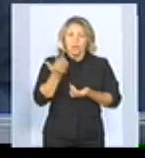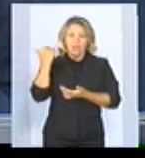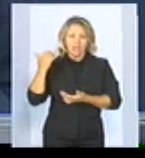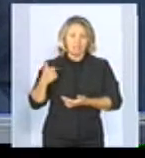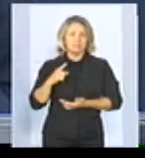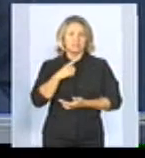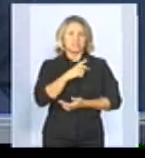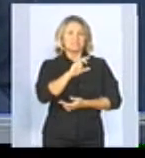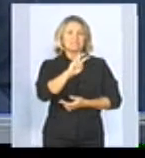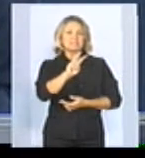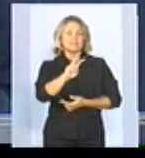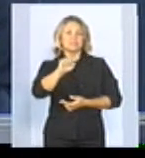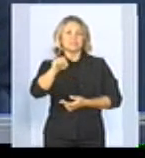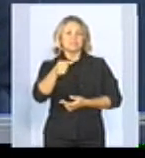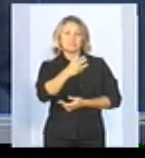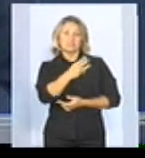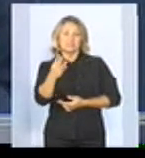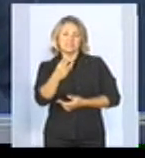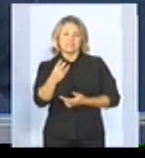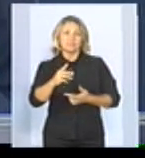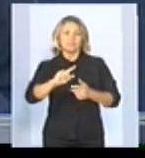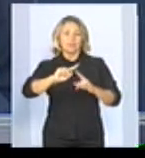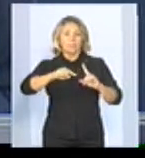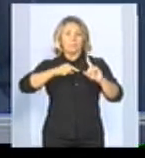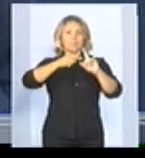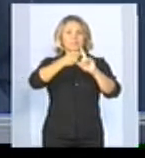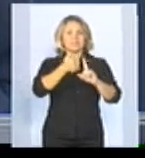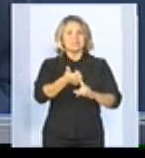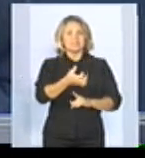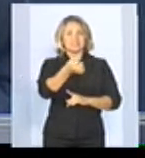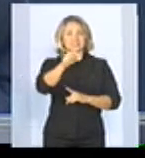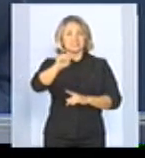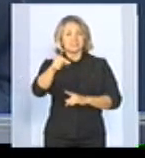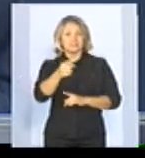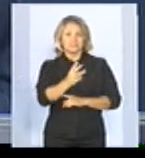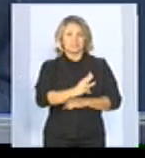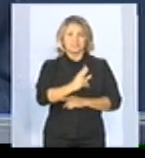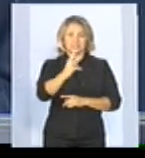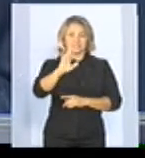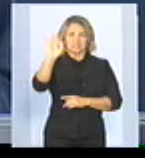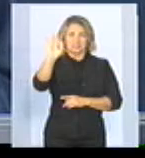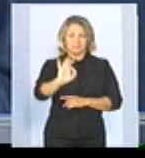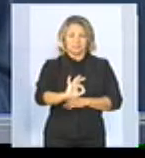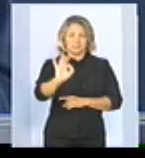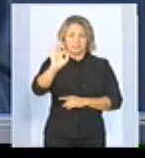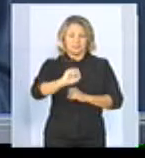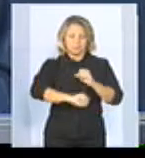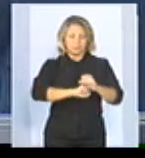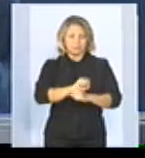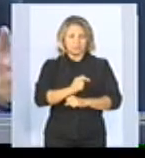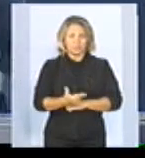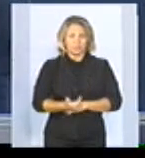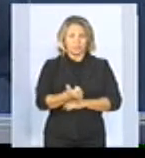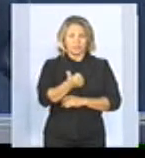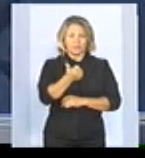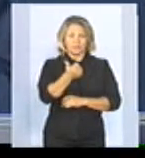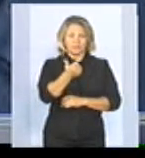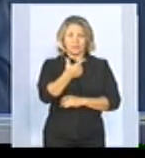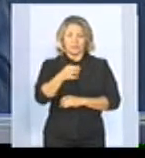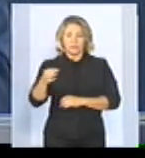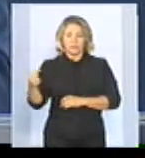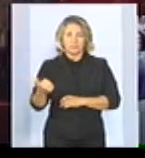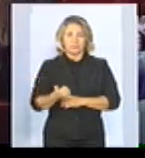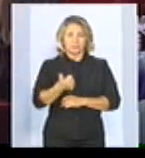Assinantes para 16,2 milhões de assinantes em 31/12 de 2012 o que equivale a aproximadamente